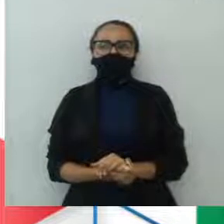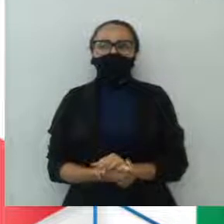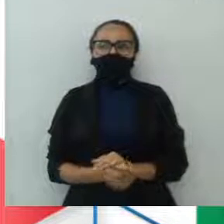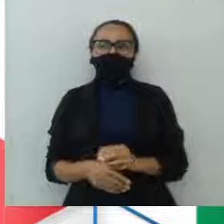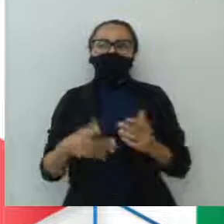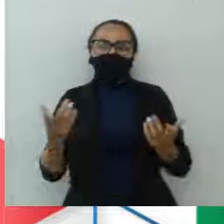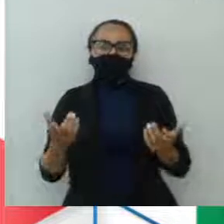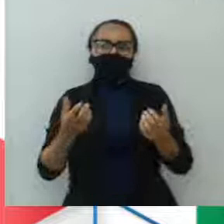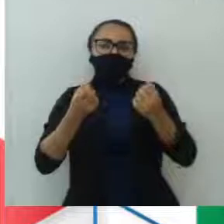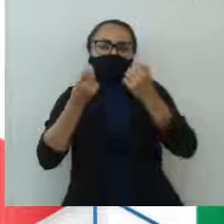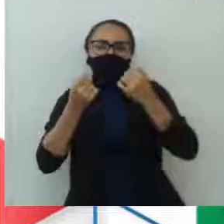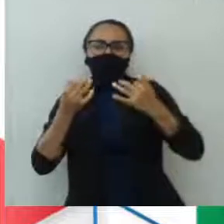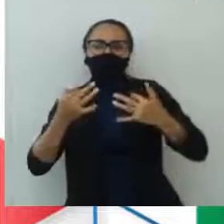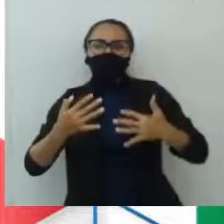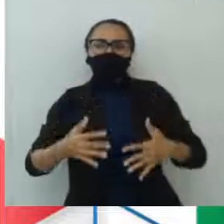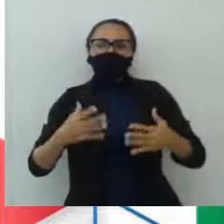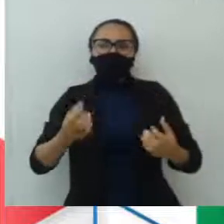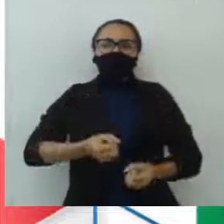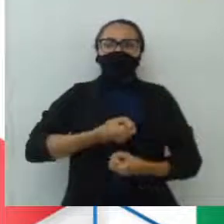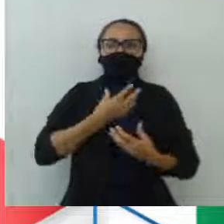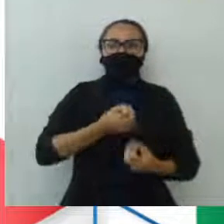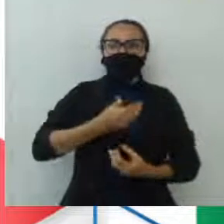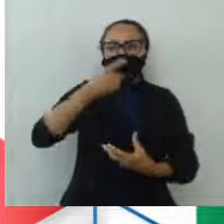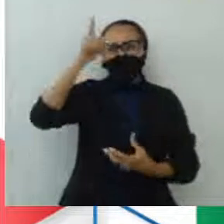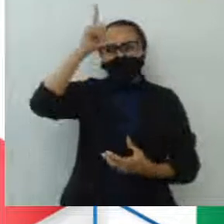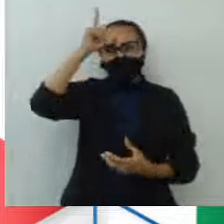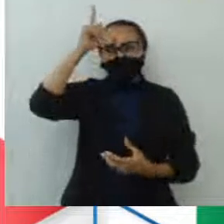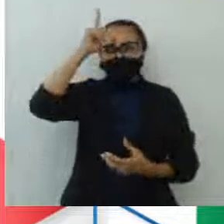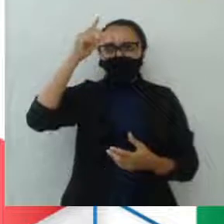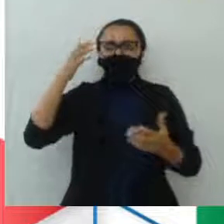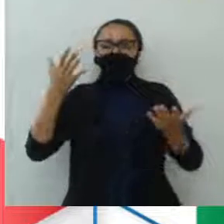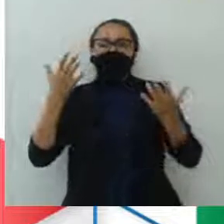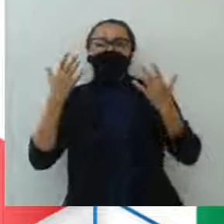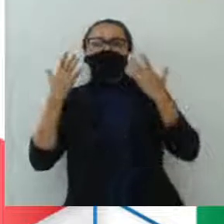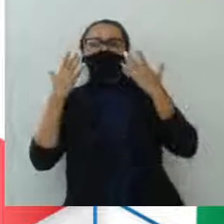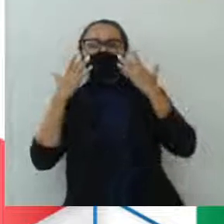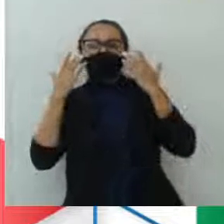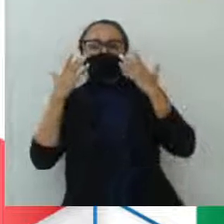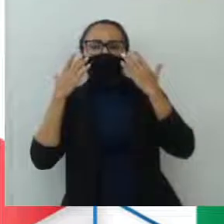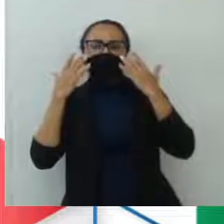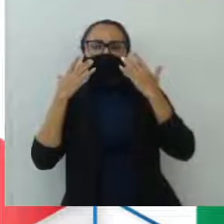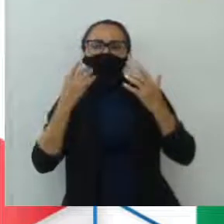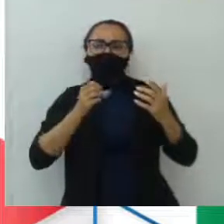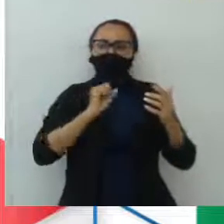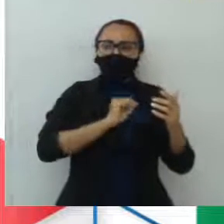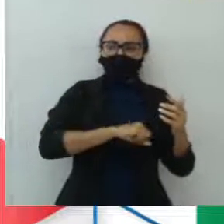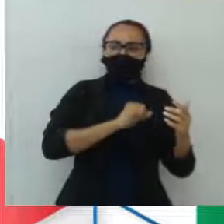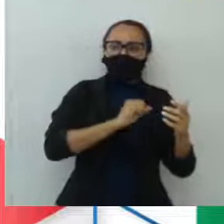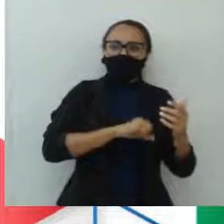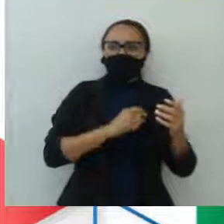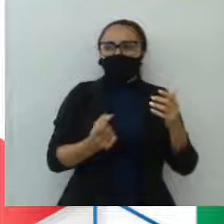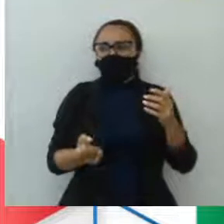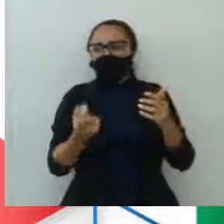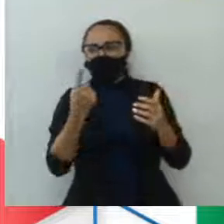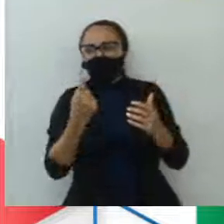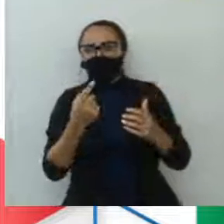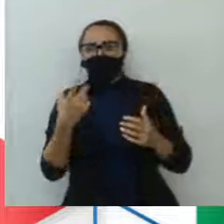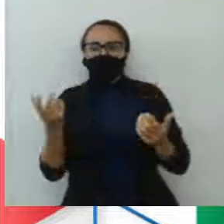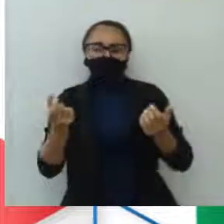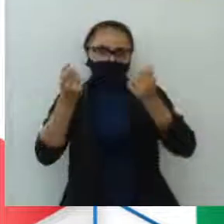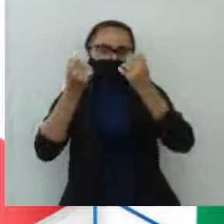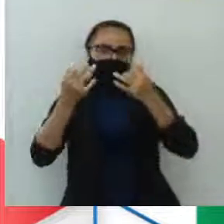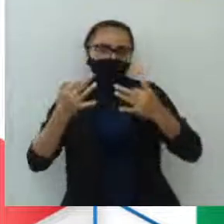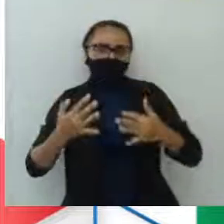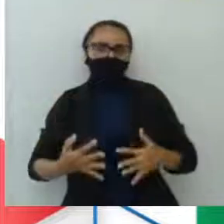gente destaca o expressionismo alemão, o teatro épico, o teatro da crueldade e o teatro do absurdo, que a gente vai ver alguns